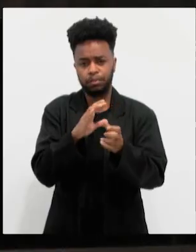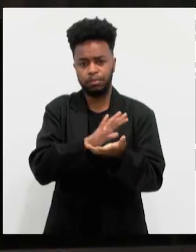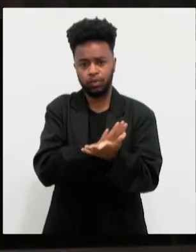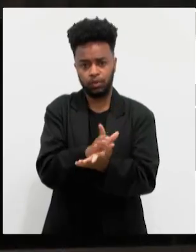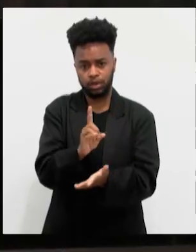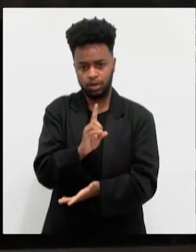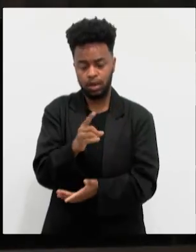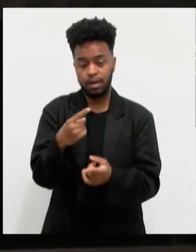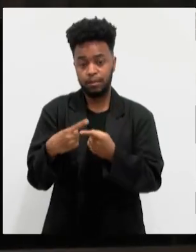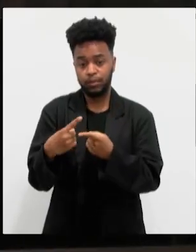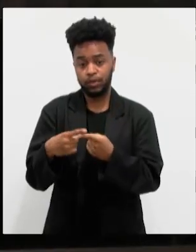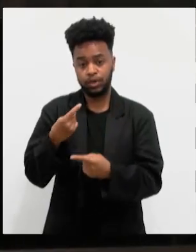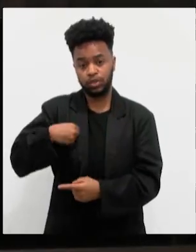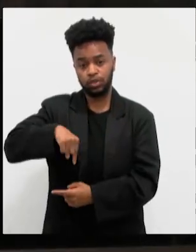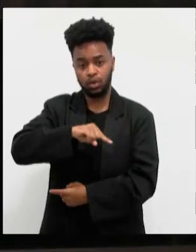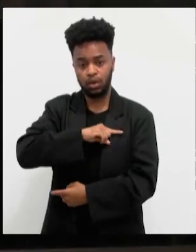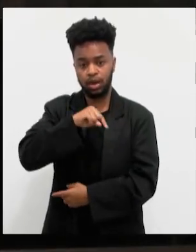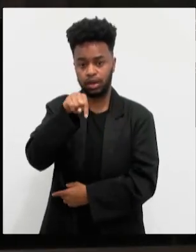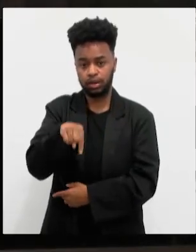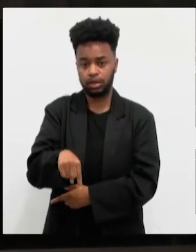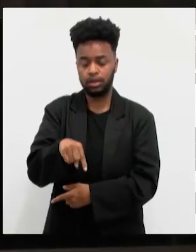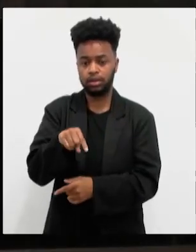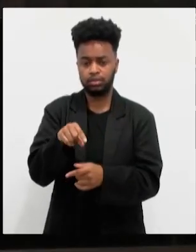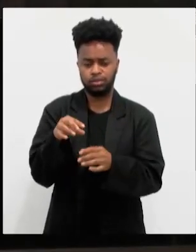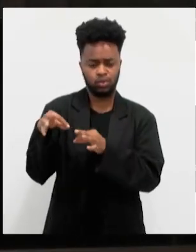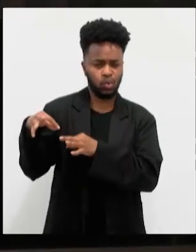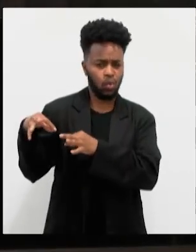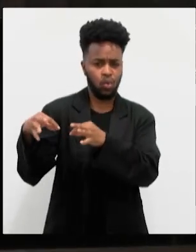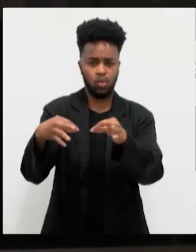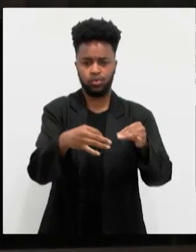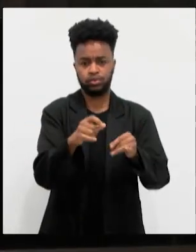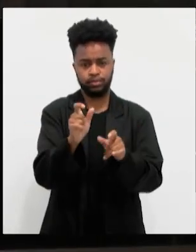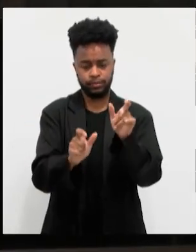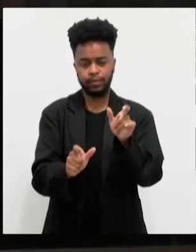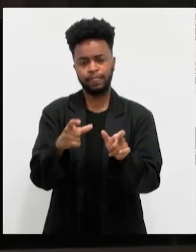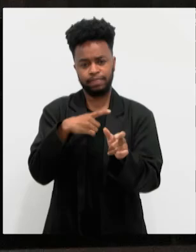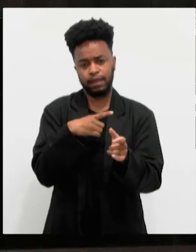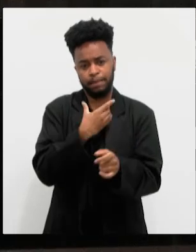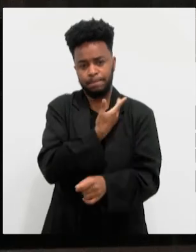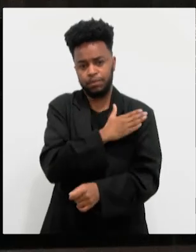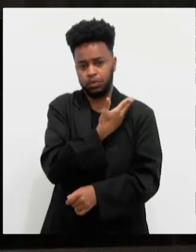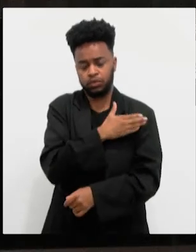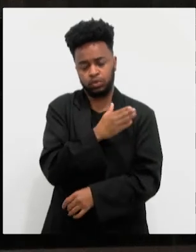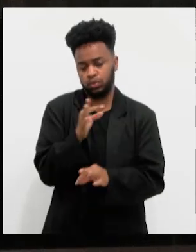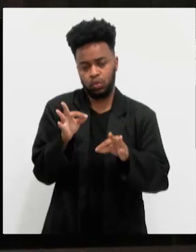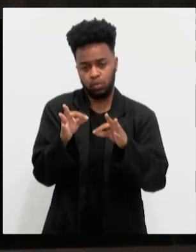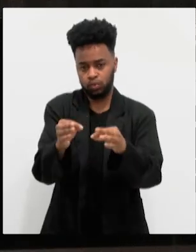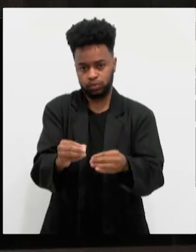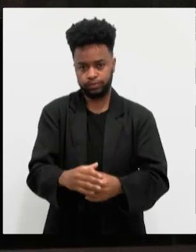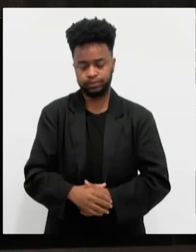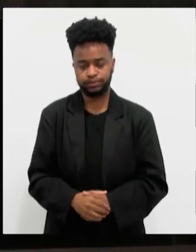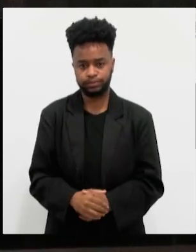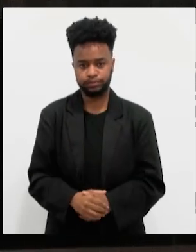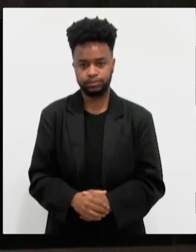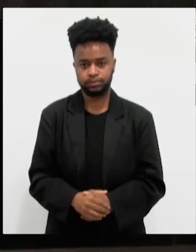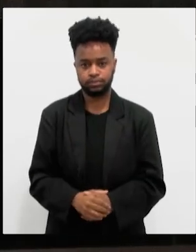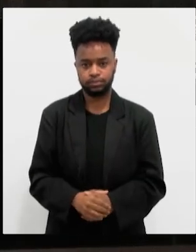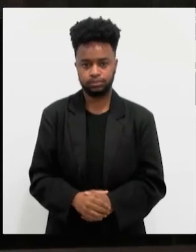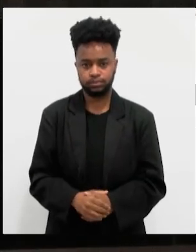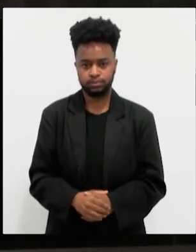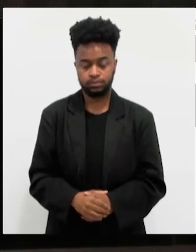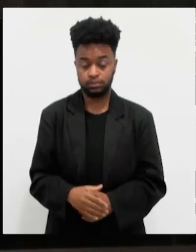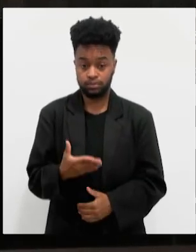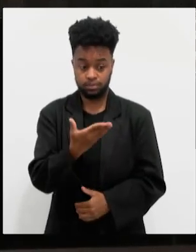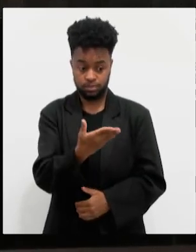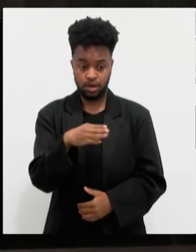porque todos nós aqui nesse plenário, todo mundo, tem algum tipo de preconceito. O meu querido